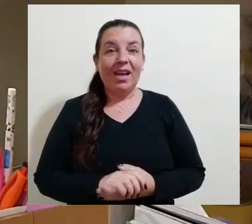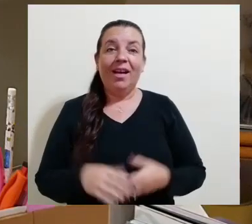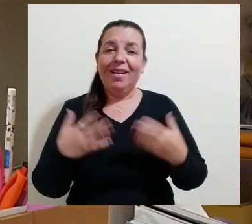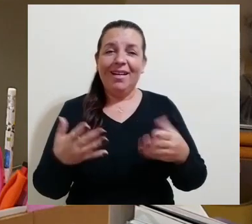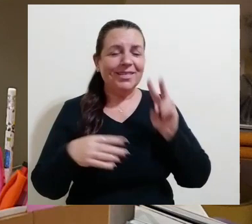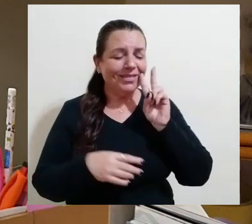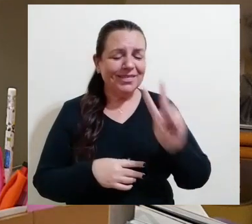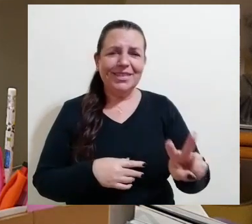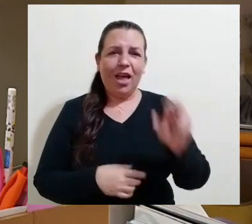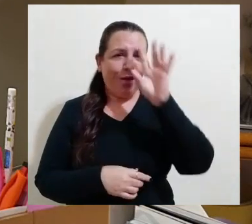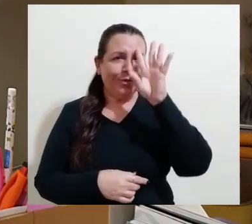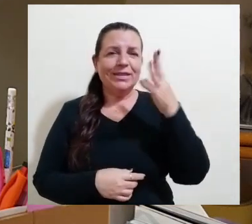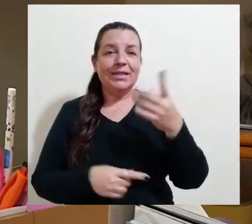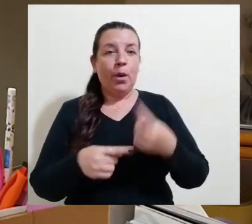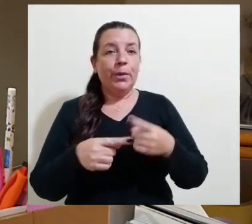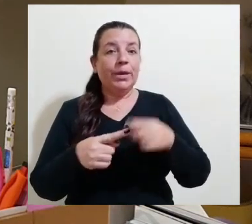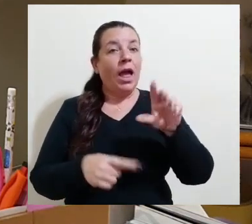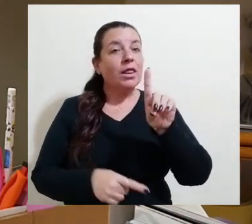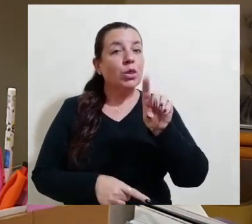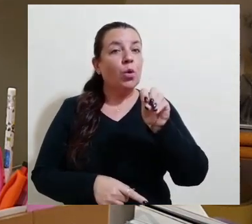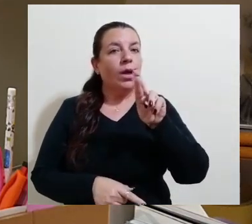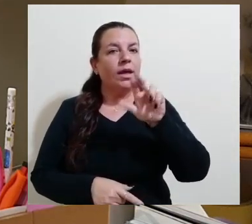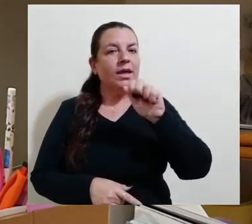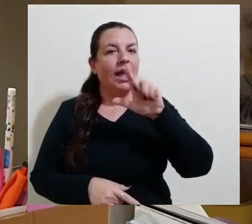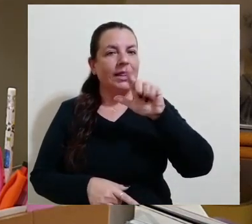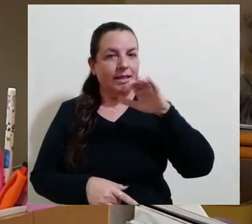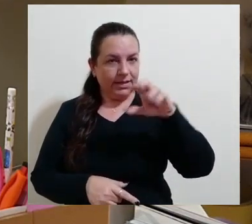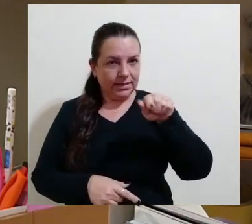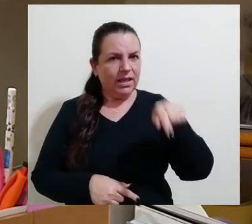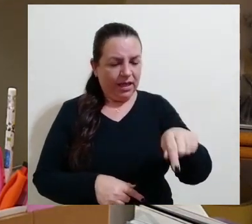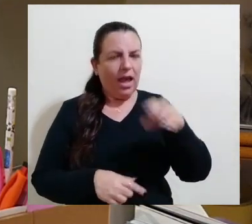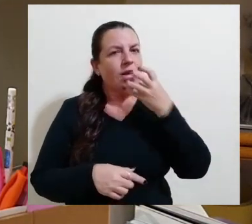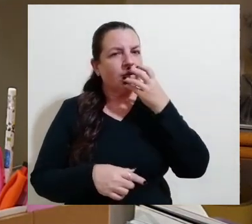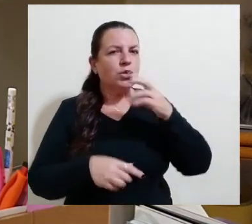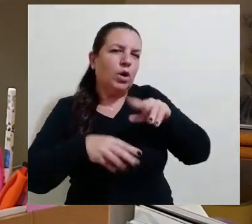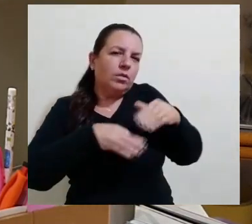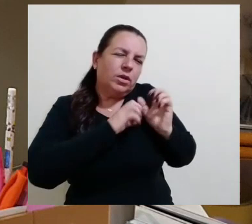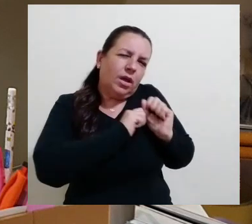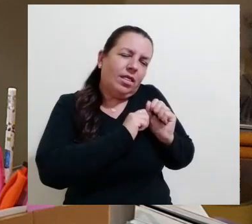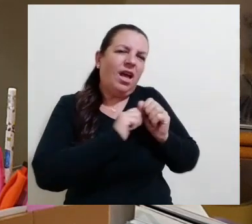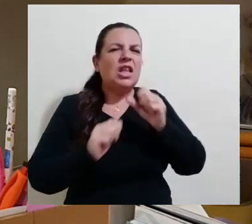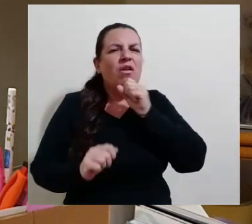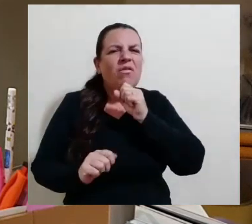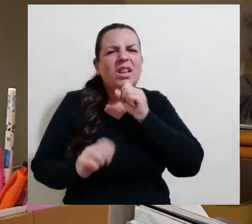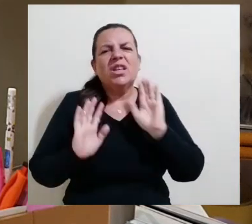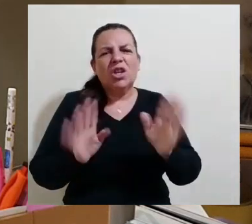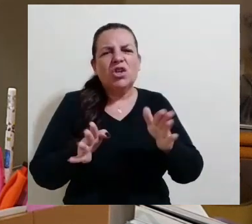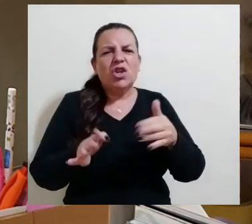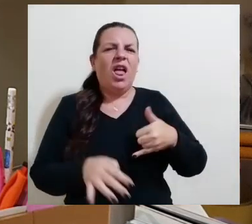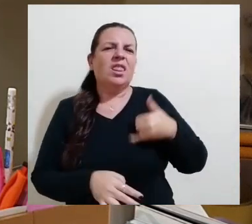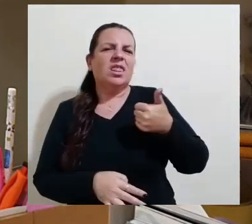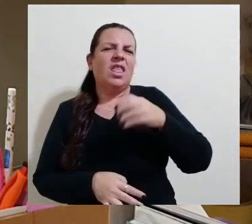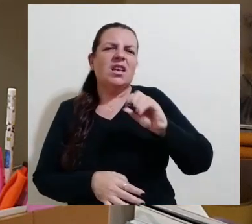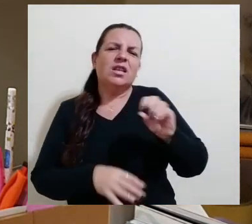se flagra aconteceu porque a doralice que essa cachorrinha mais velha que tá deitada ali ela já é idosa tem 10 anos